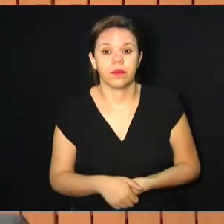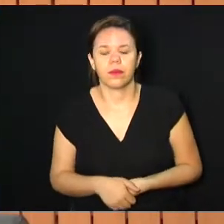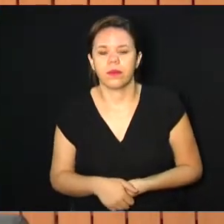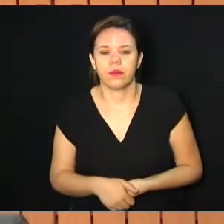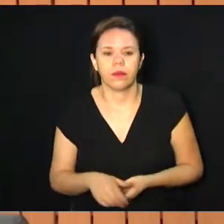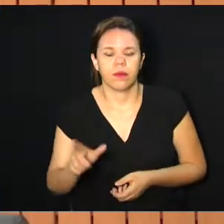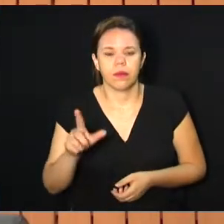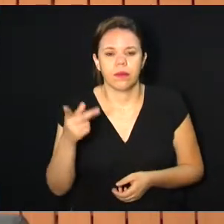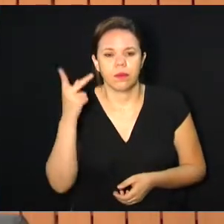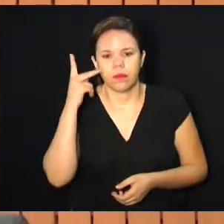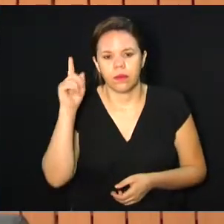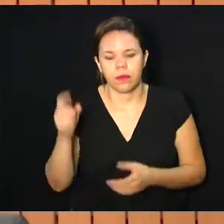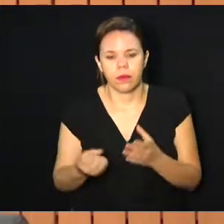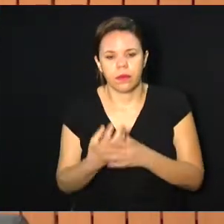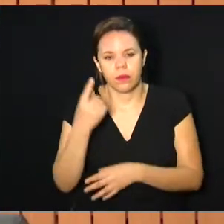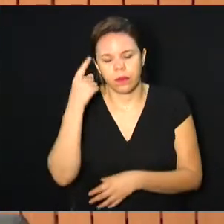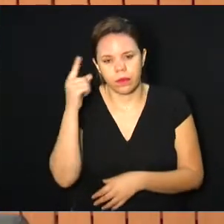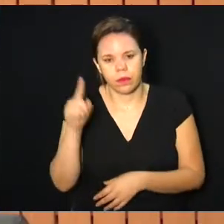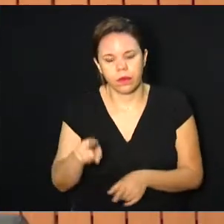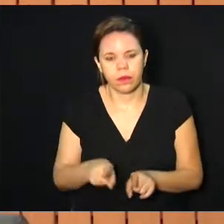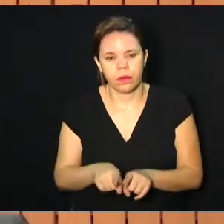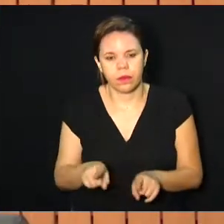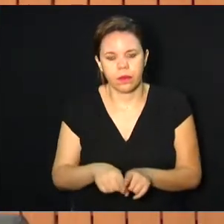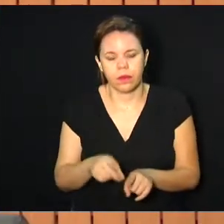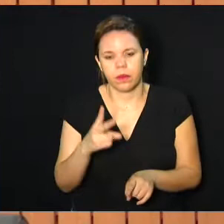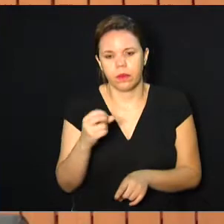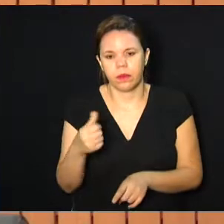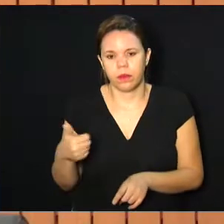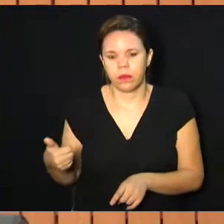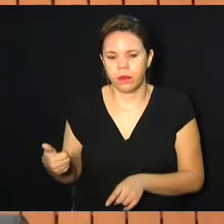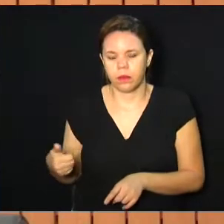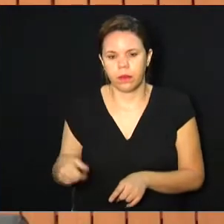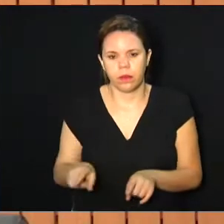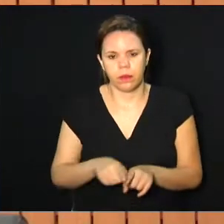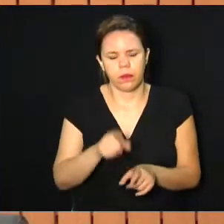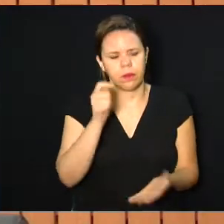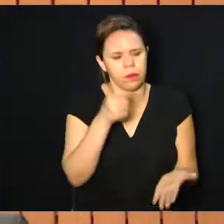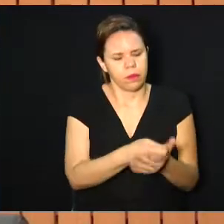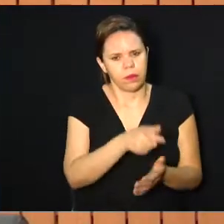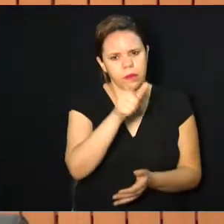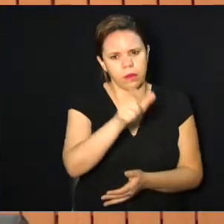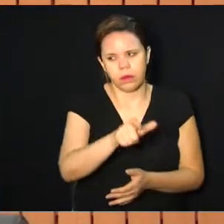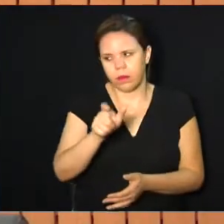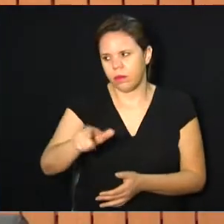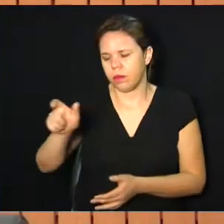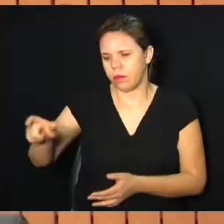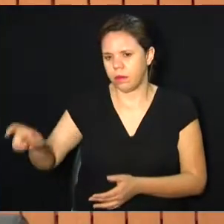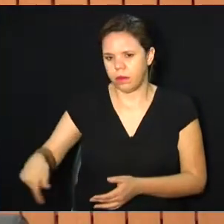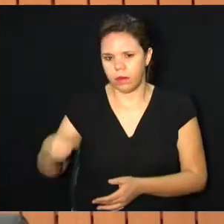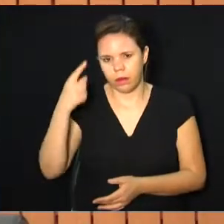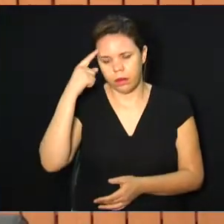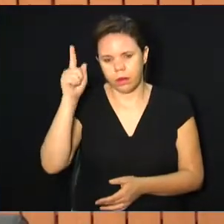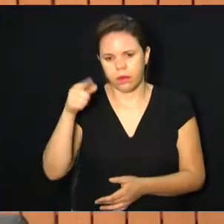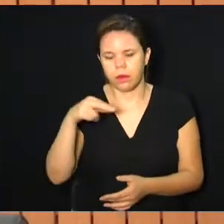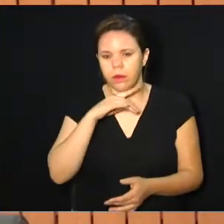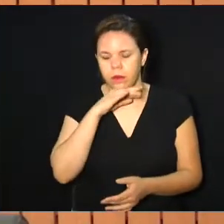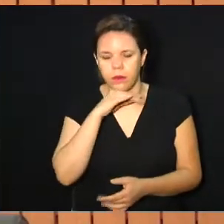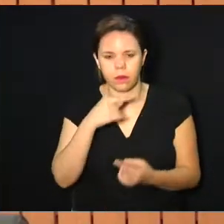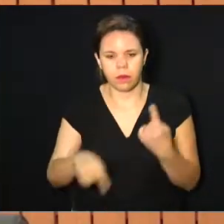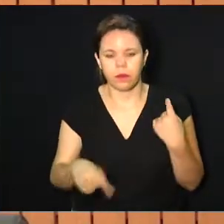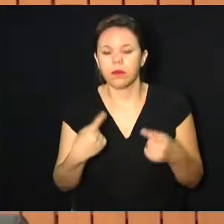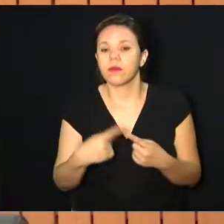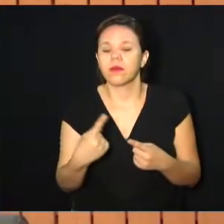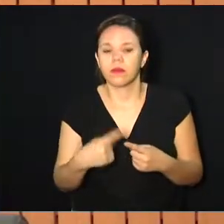São Paulo, que criou essa ideia também horrível em 2001, é a remuneração por passageiro, que aqui o edital repete, que é uma ideia muito ruim, porque